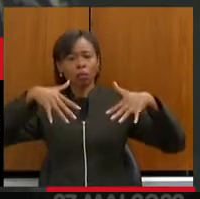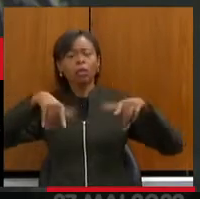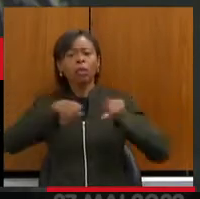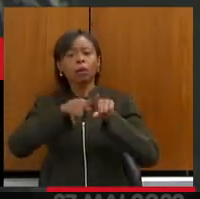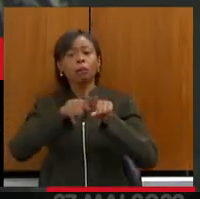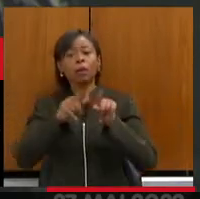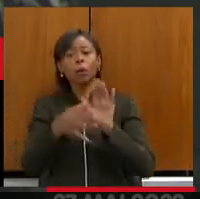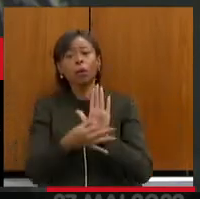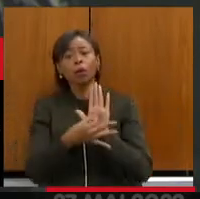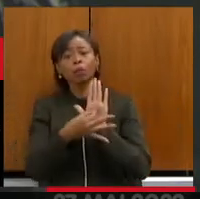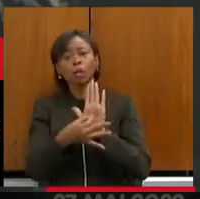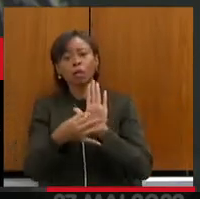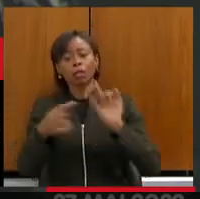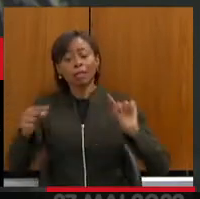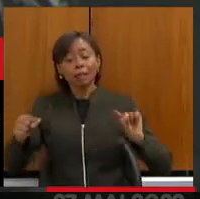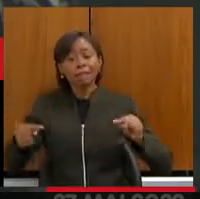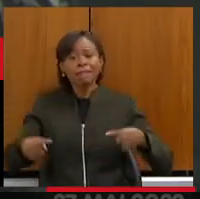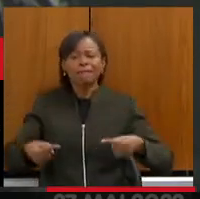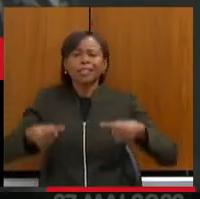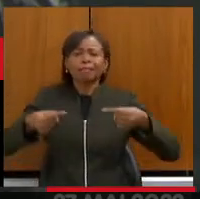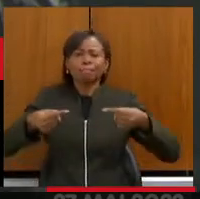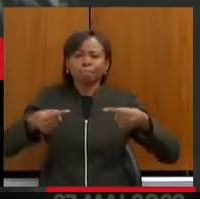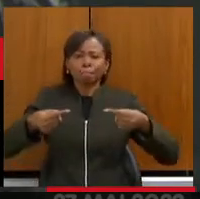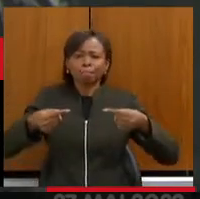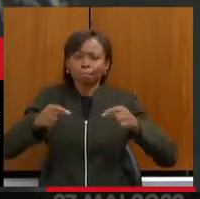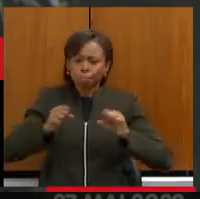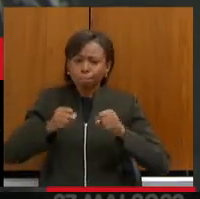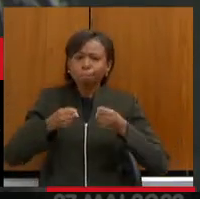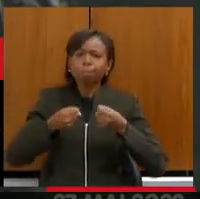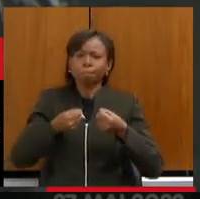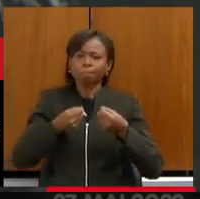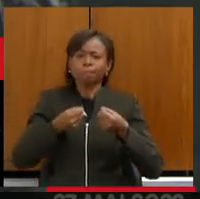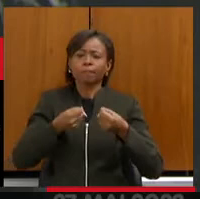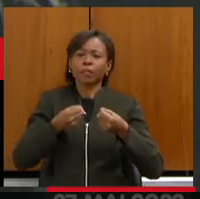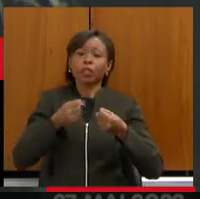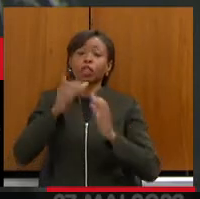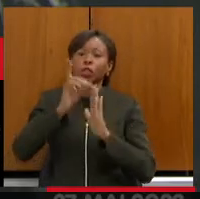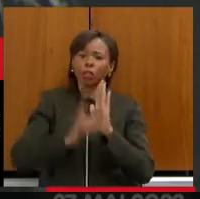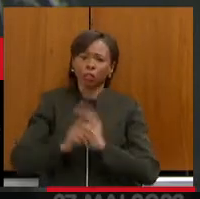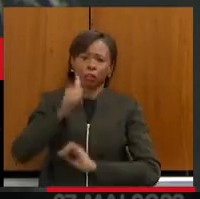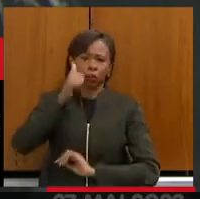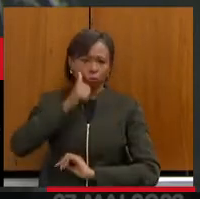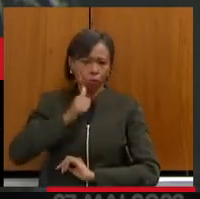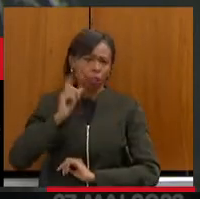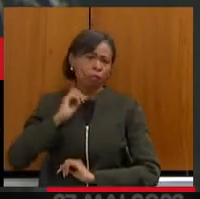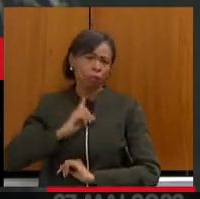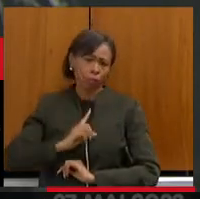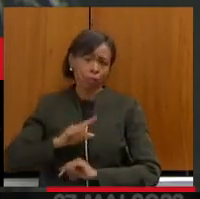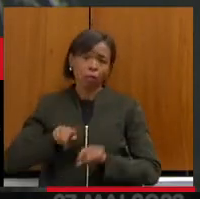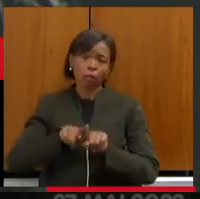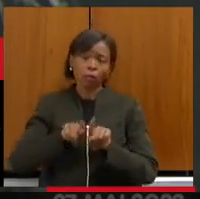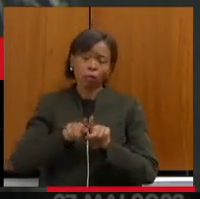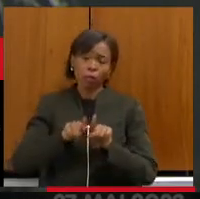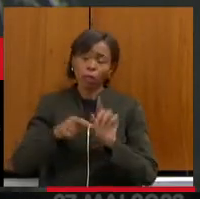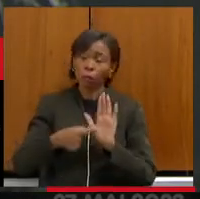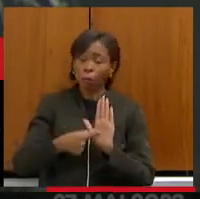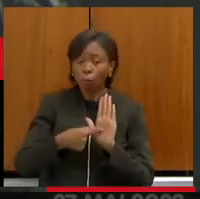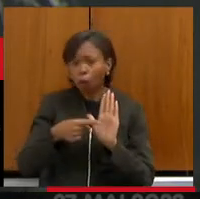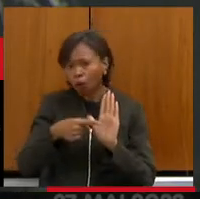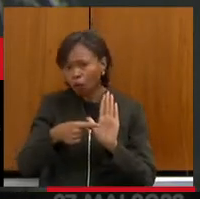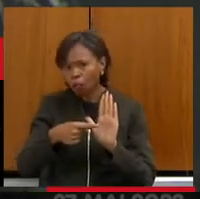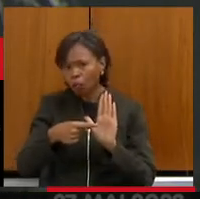para a plena garantia dos direitos das mineiras mas também apresentar demandas e propostas